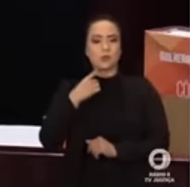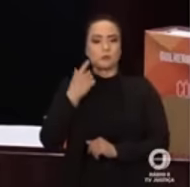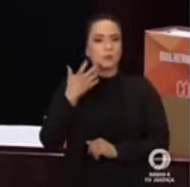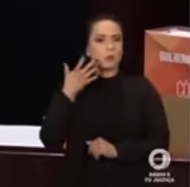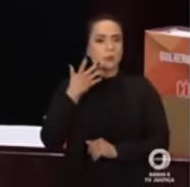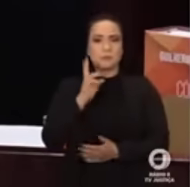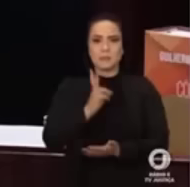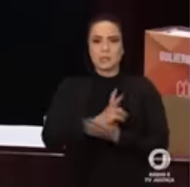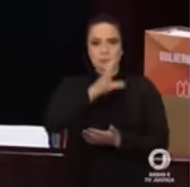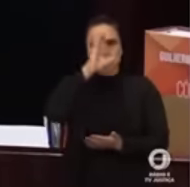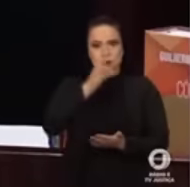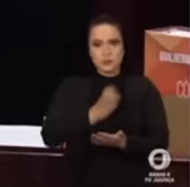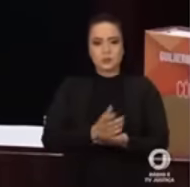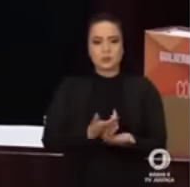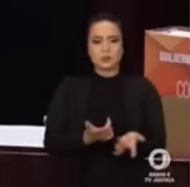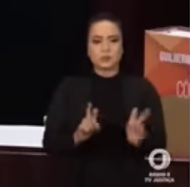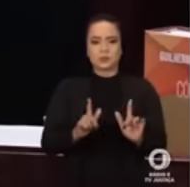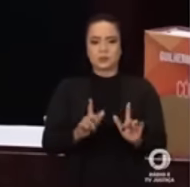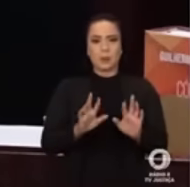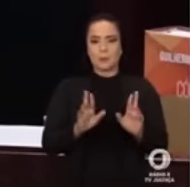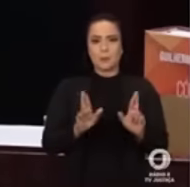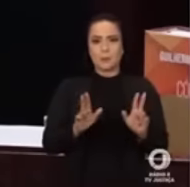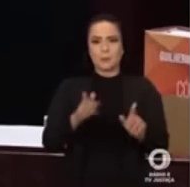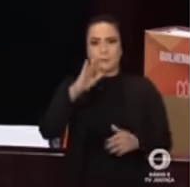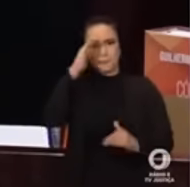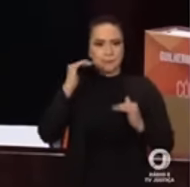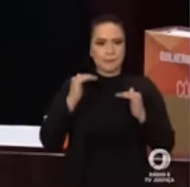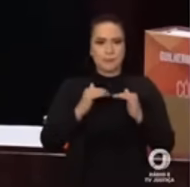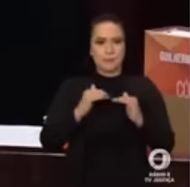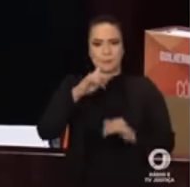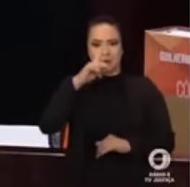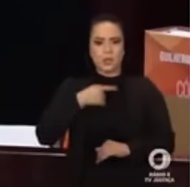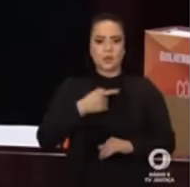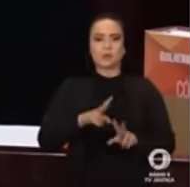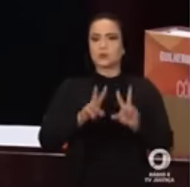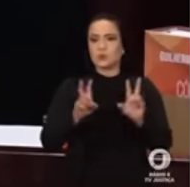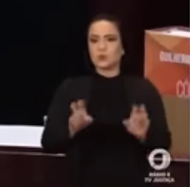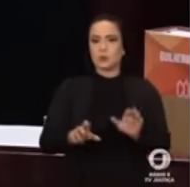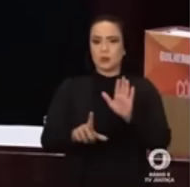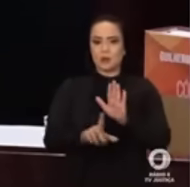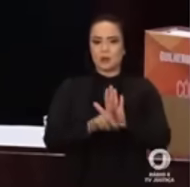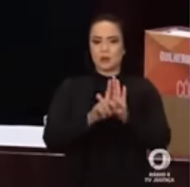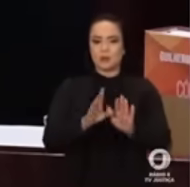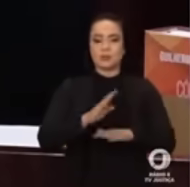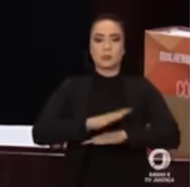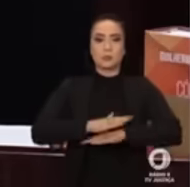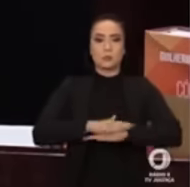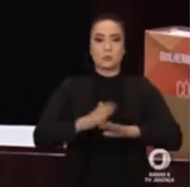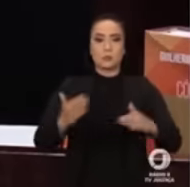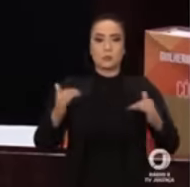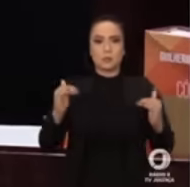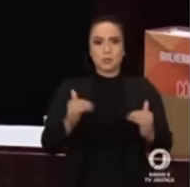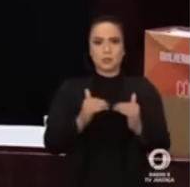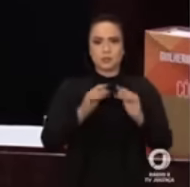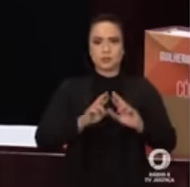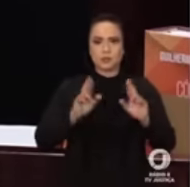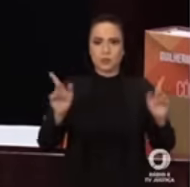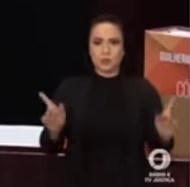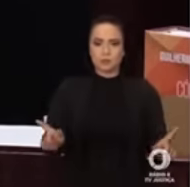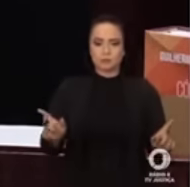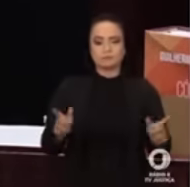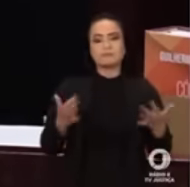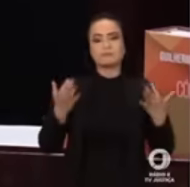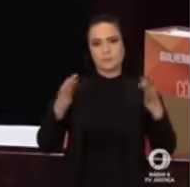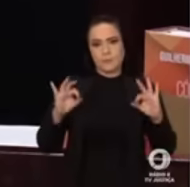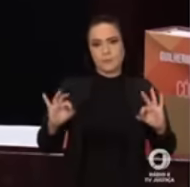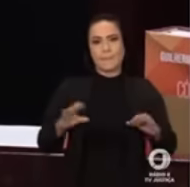mesma tese, e não há o meu convencimento sobre isso, com base na legislação, que neste caso é interpretada de maneira diferente, com toda